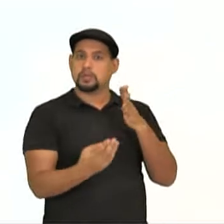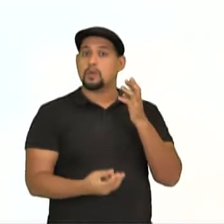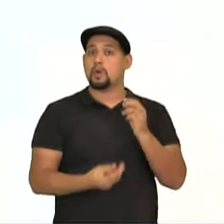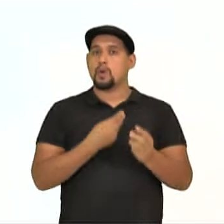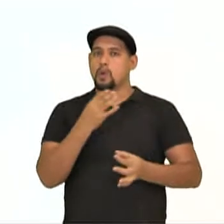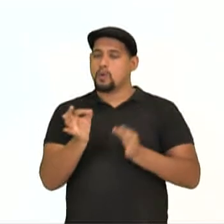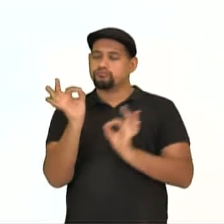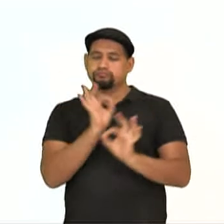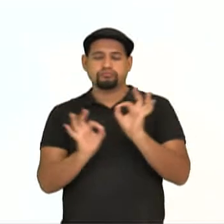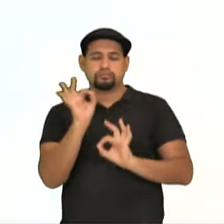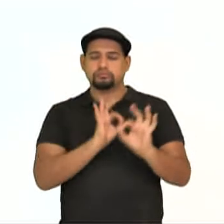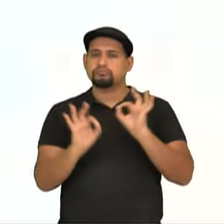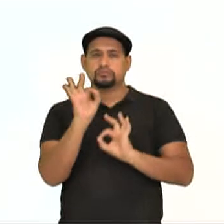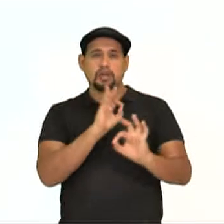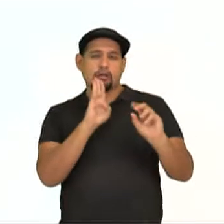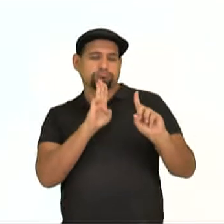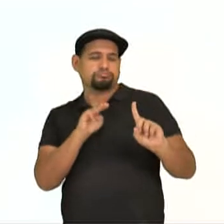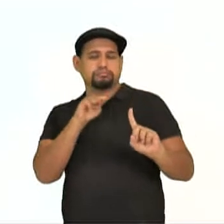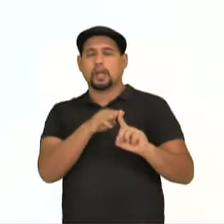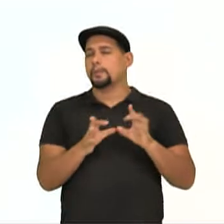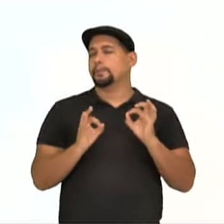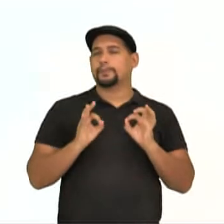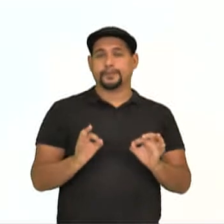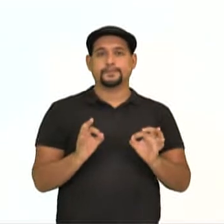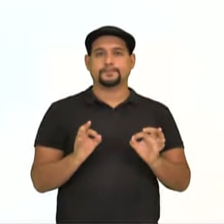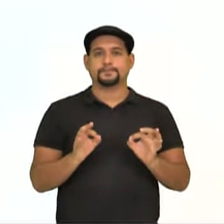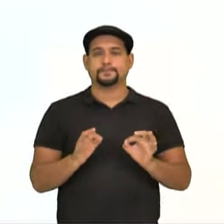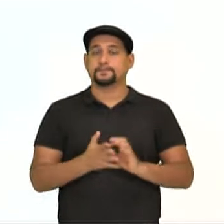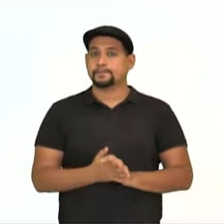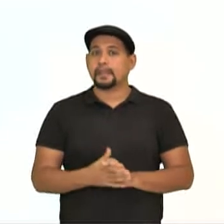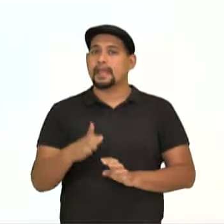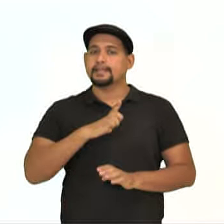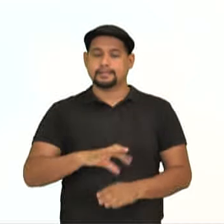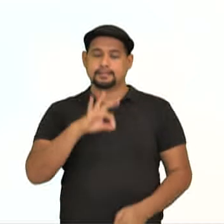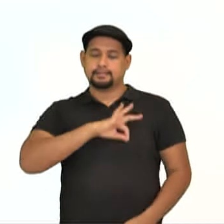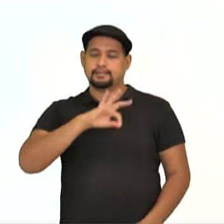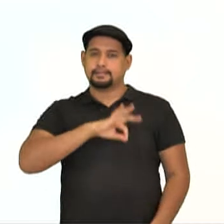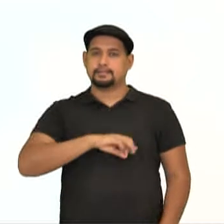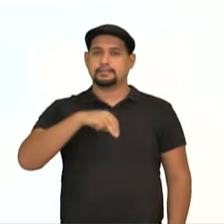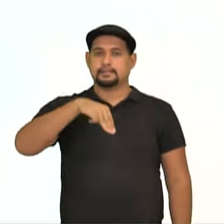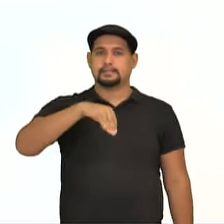financeiramente e atingir as suas metas que ele quer. Então aqui nós temos o salário